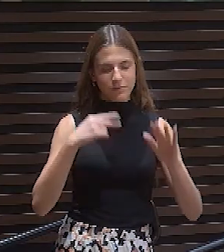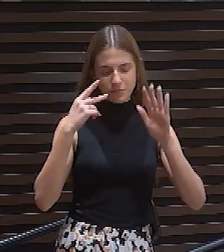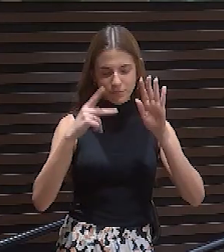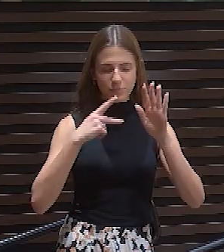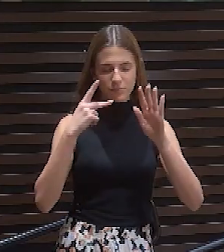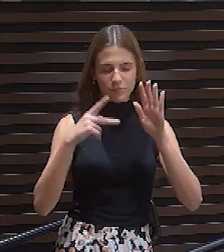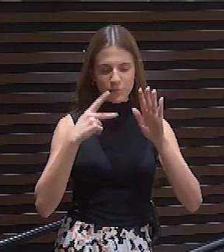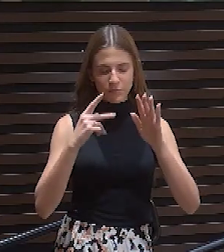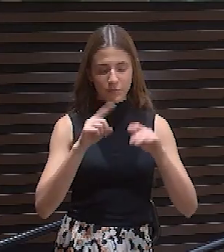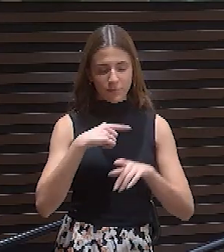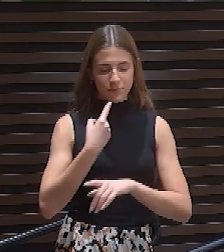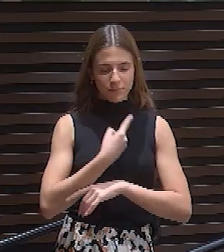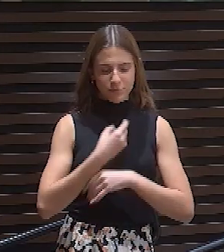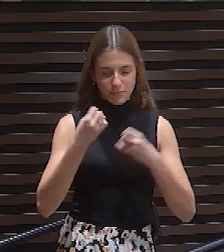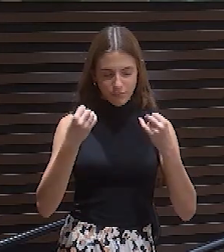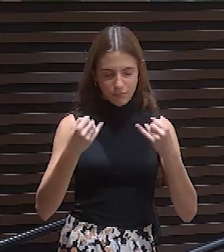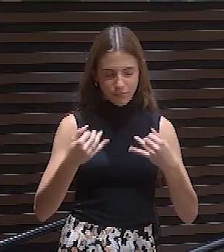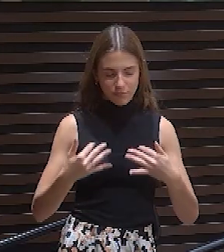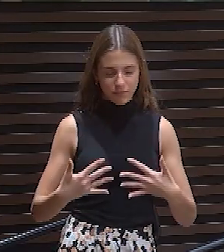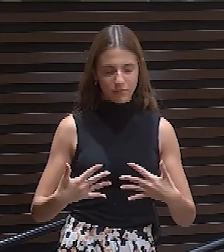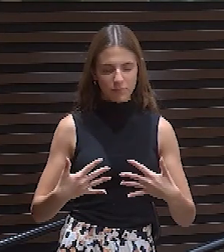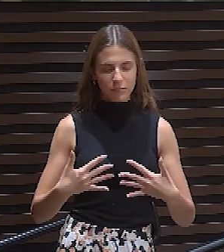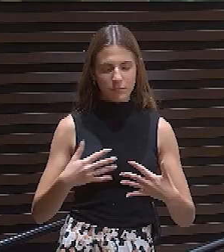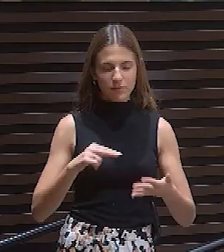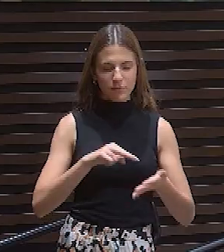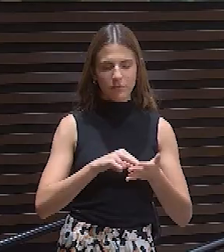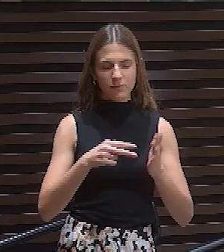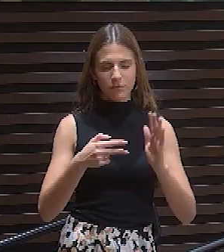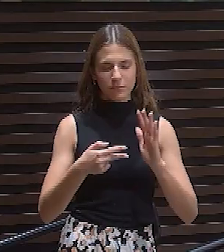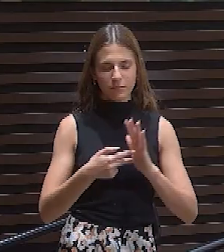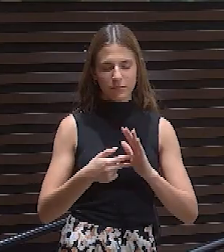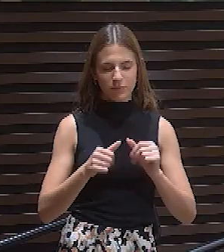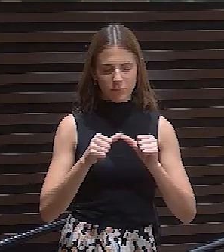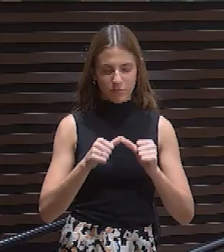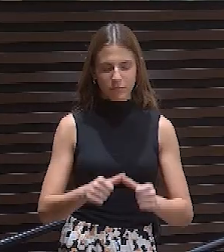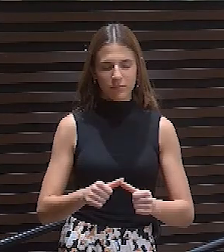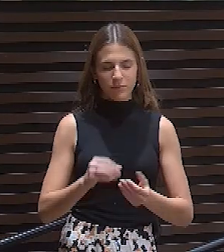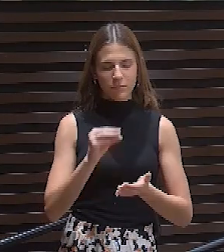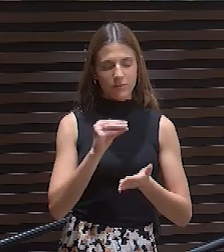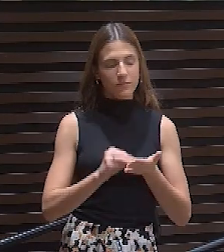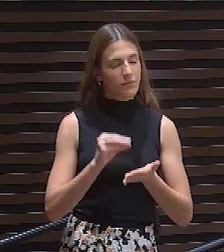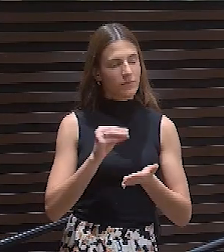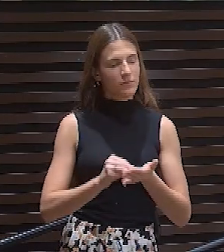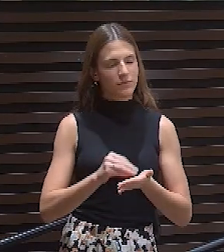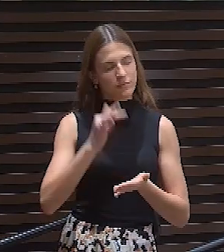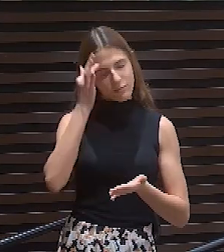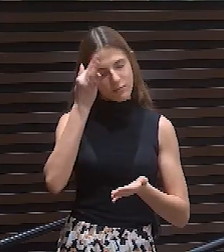E nos explica o significado desta ausência de fé